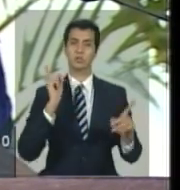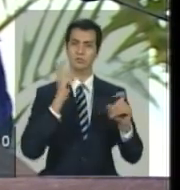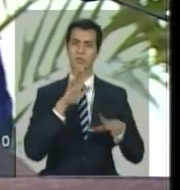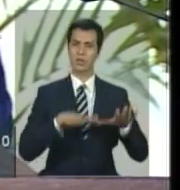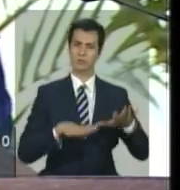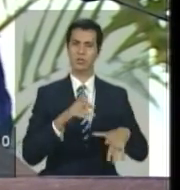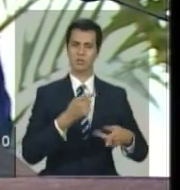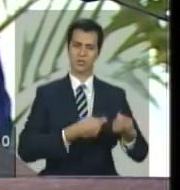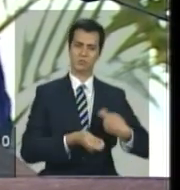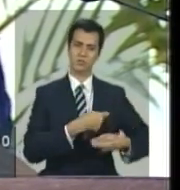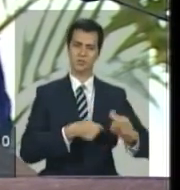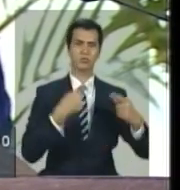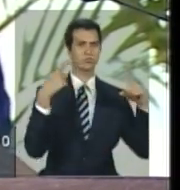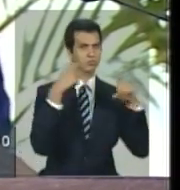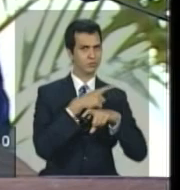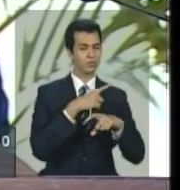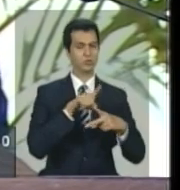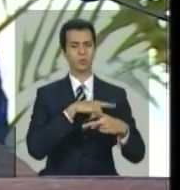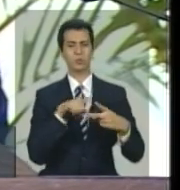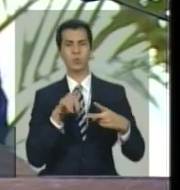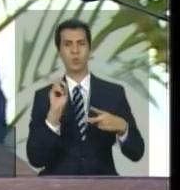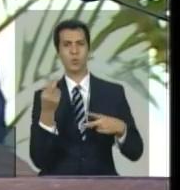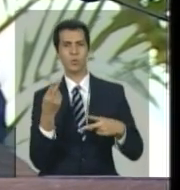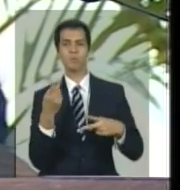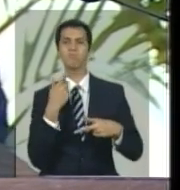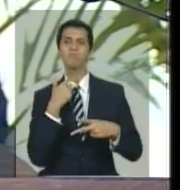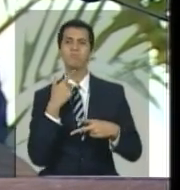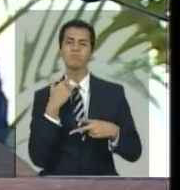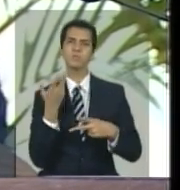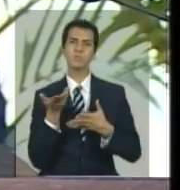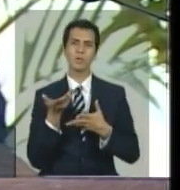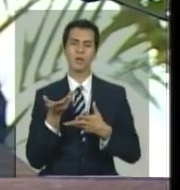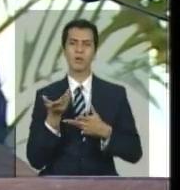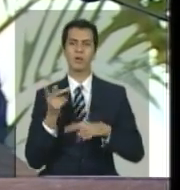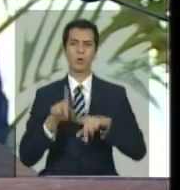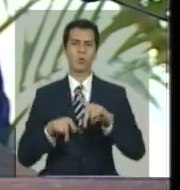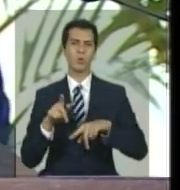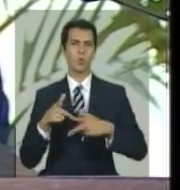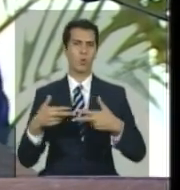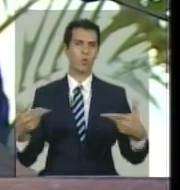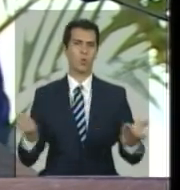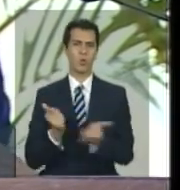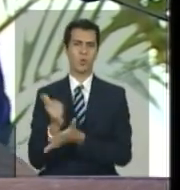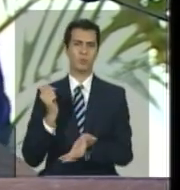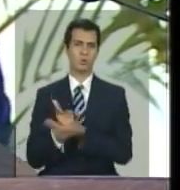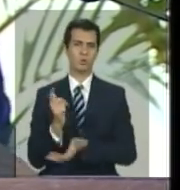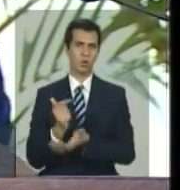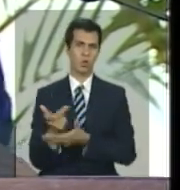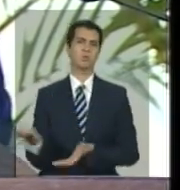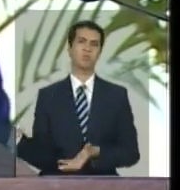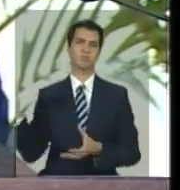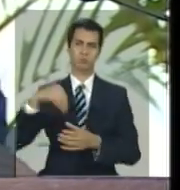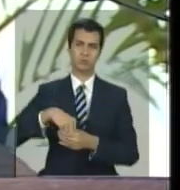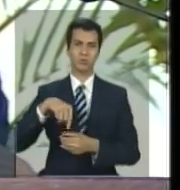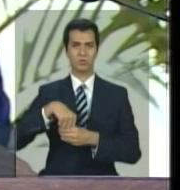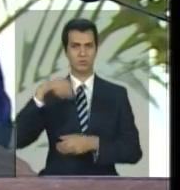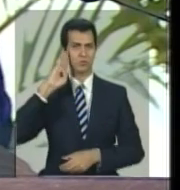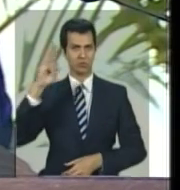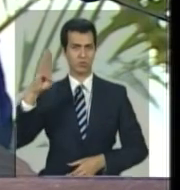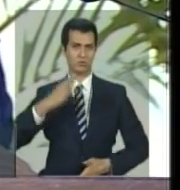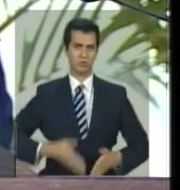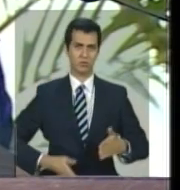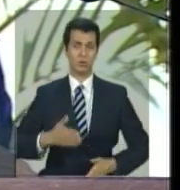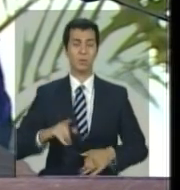administrativos ou no concernente à busca do adequado reaparelhamento das unidades operacionais, mas,